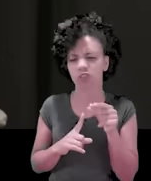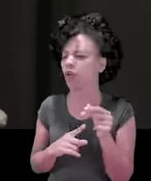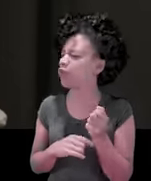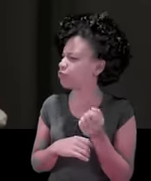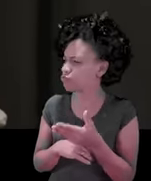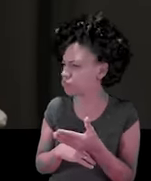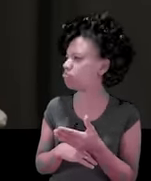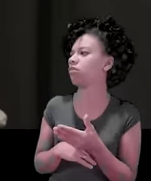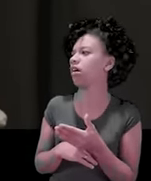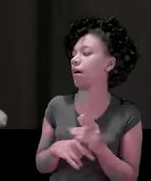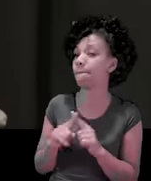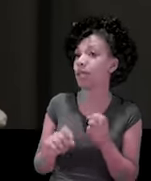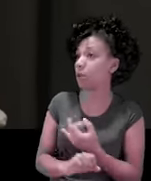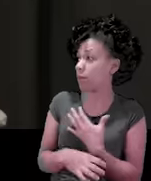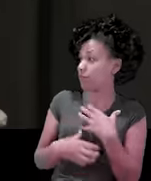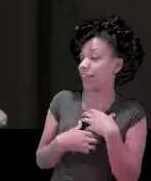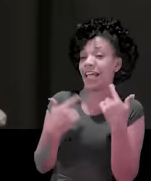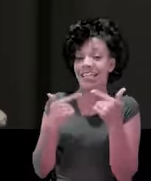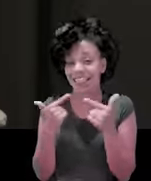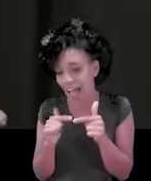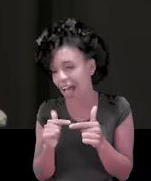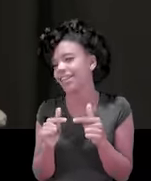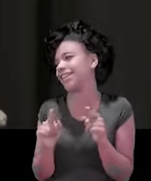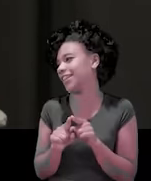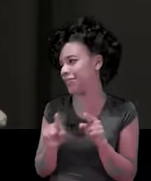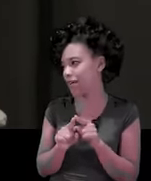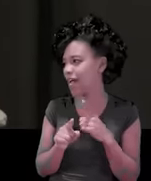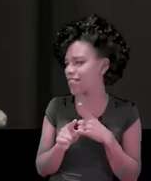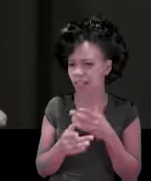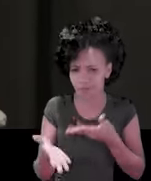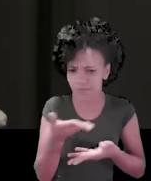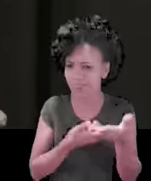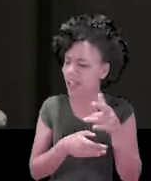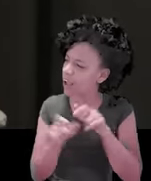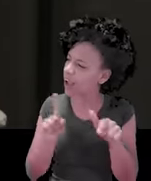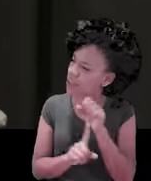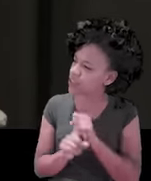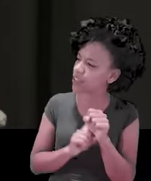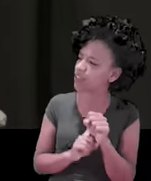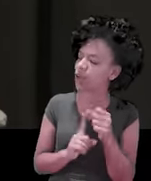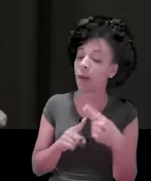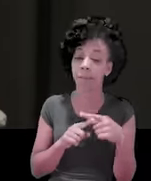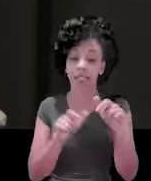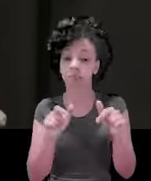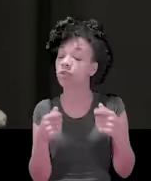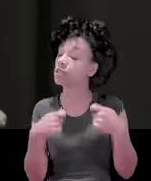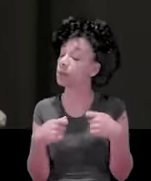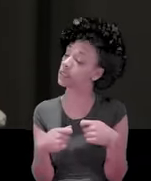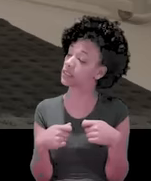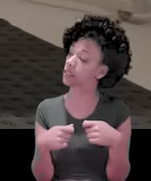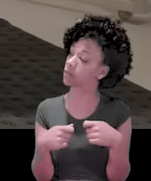um cara Eu me emocionei aqui de risada você tem muito a contribuir para a próxima cidade cara que as pessoas elas